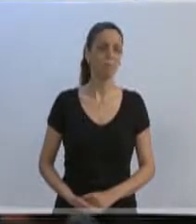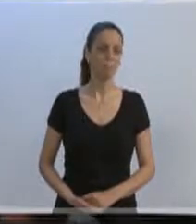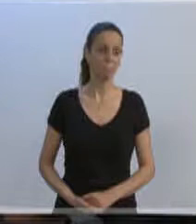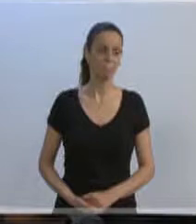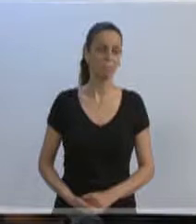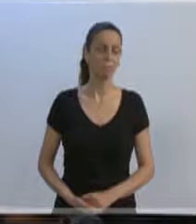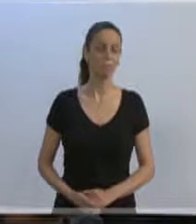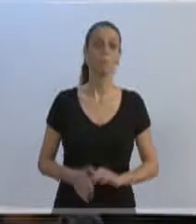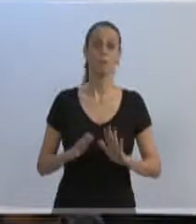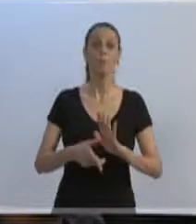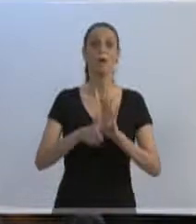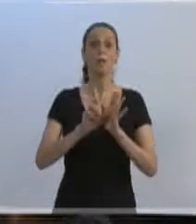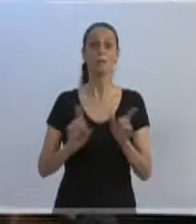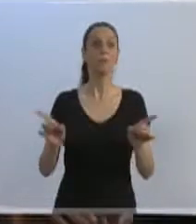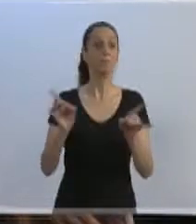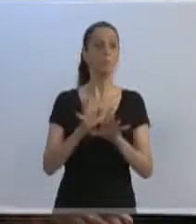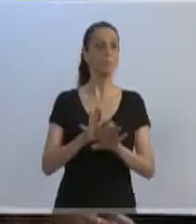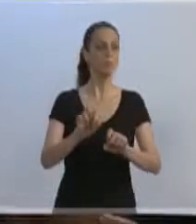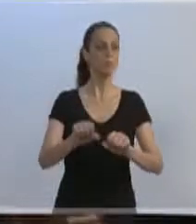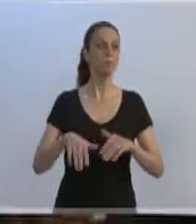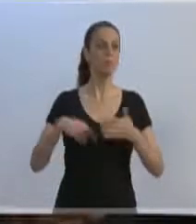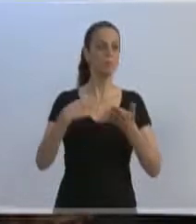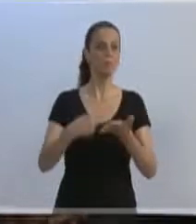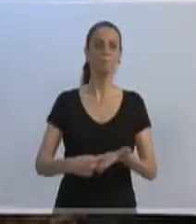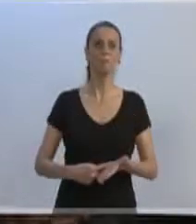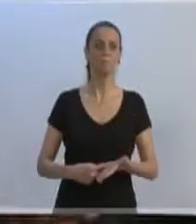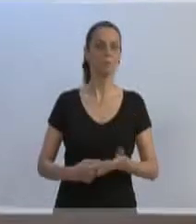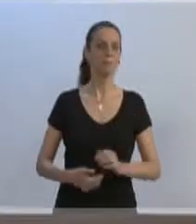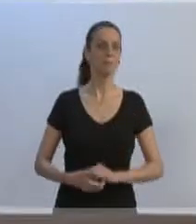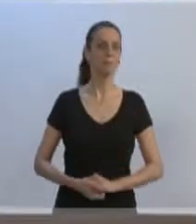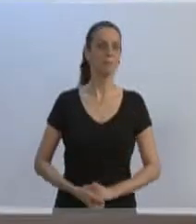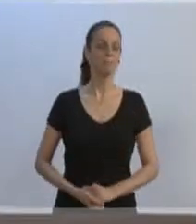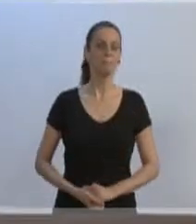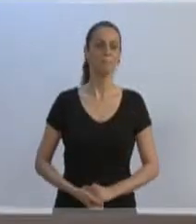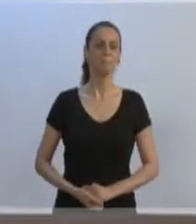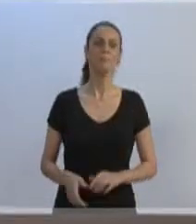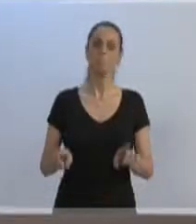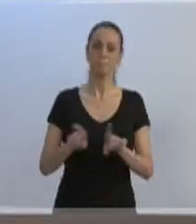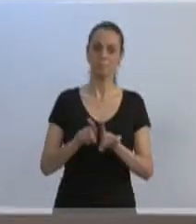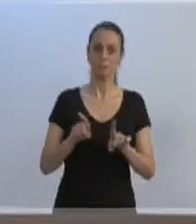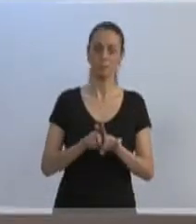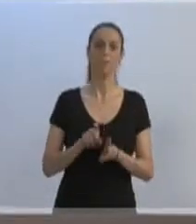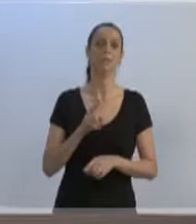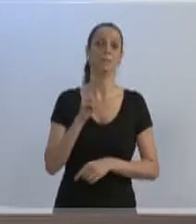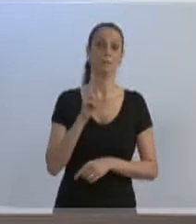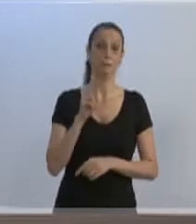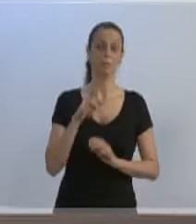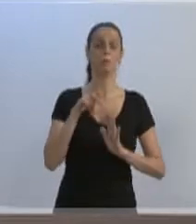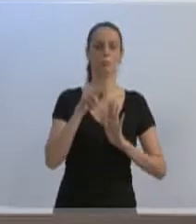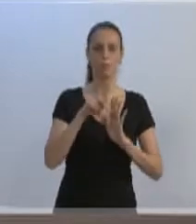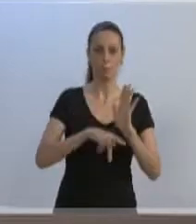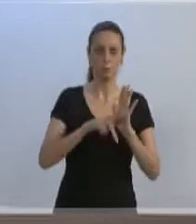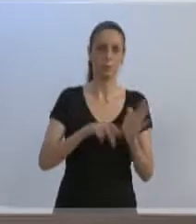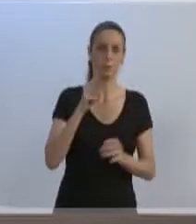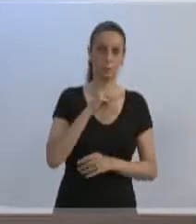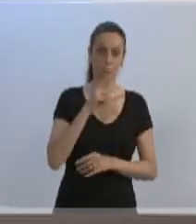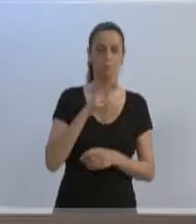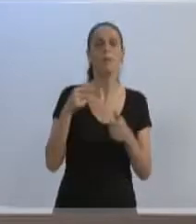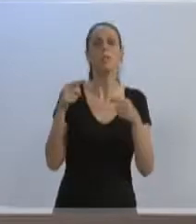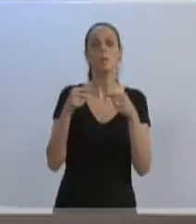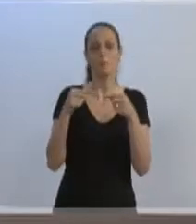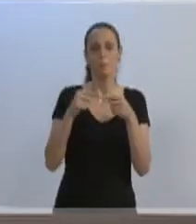antes de encerrar essa sessão eu determino o trâmite urgentíssimo de acordo com o artigo